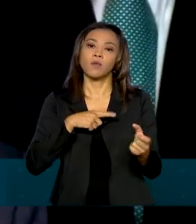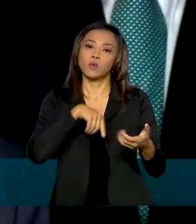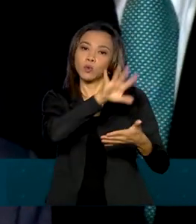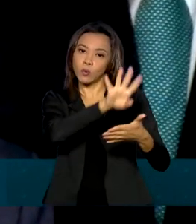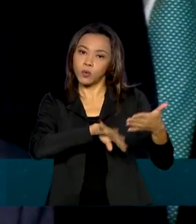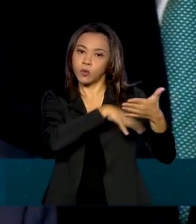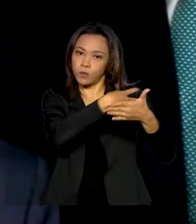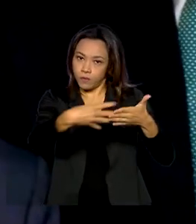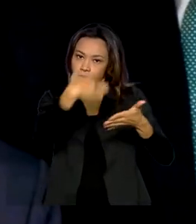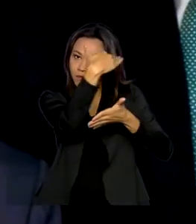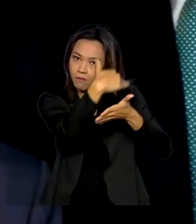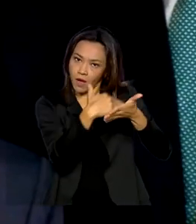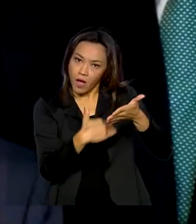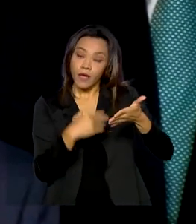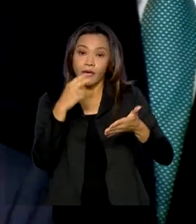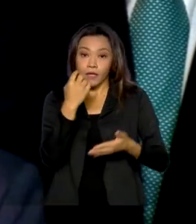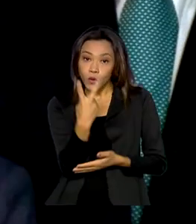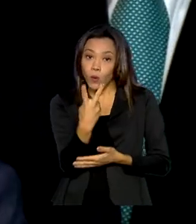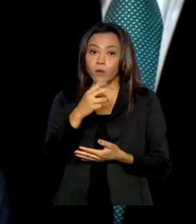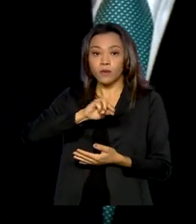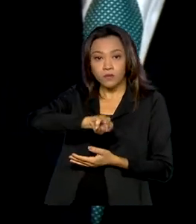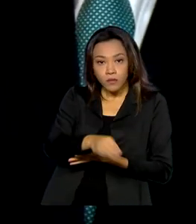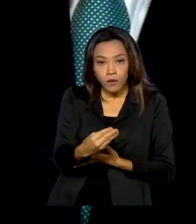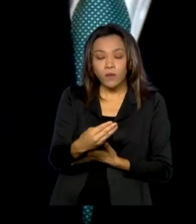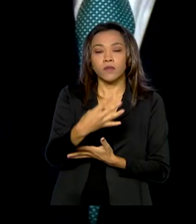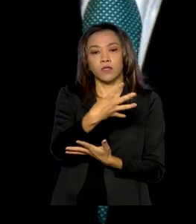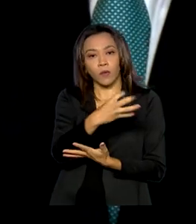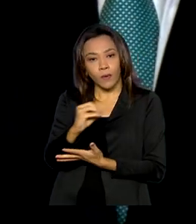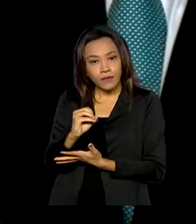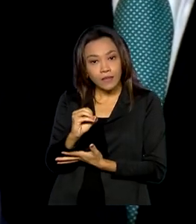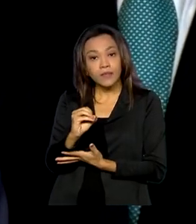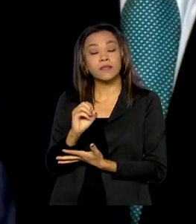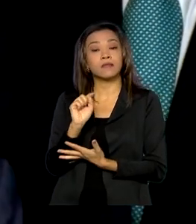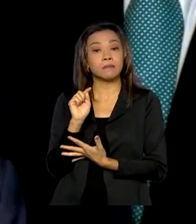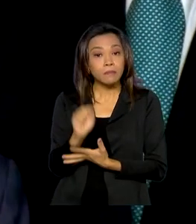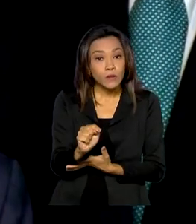Imunização, que é de 2 milhões e 400 mil doses por dia, ela se realize.